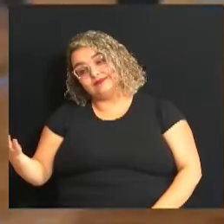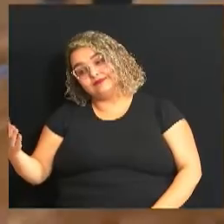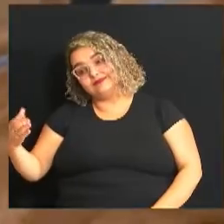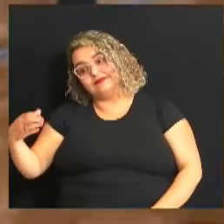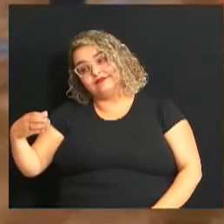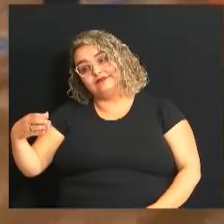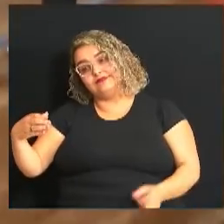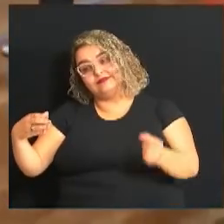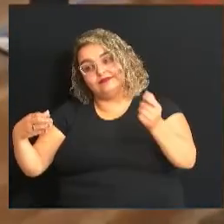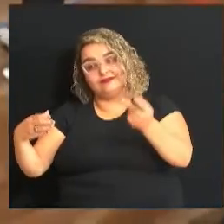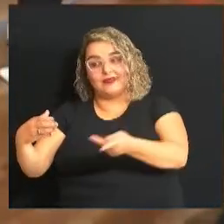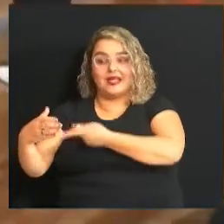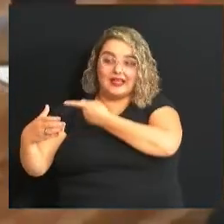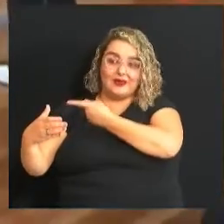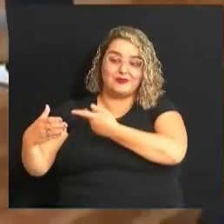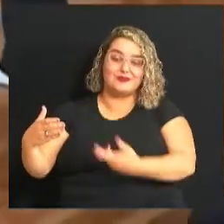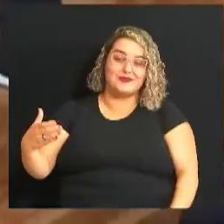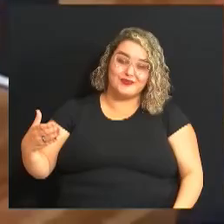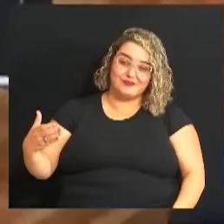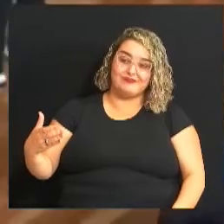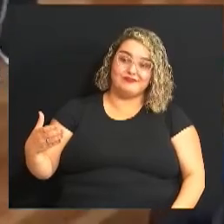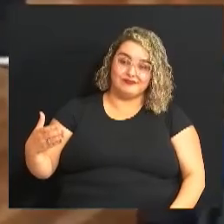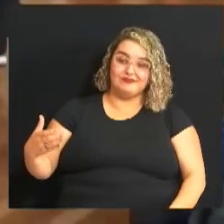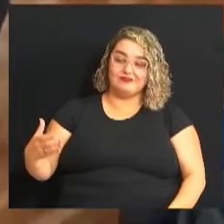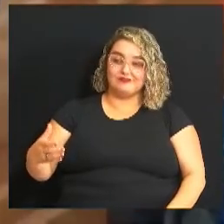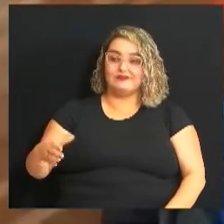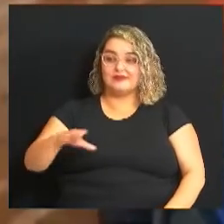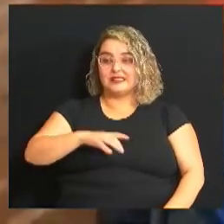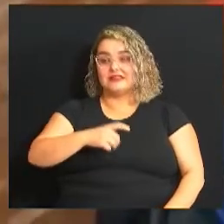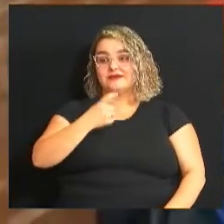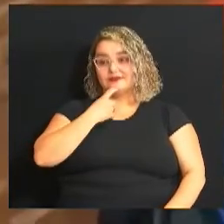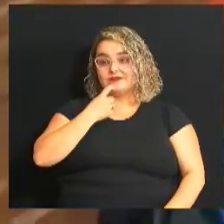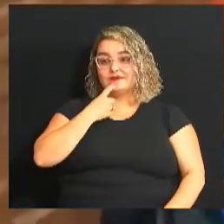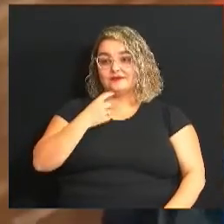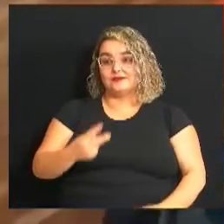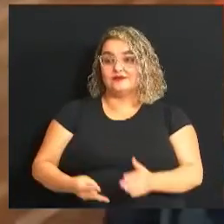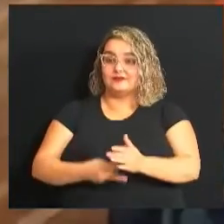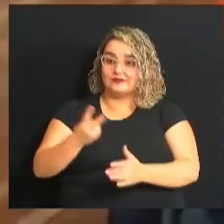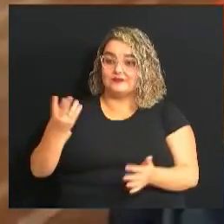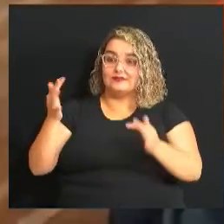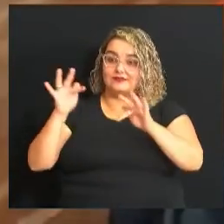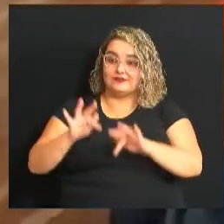muitos erros das campineiras. Então, no jogo 2 da final,